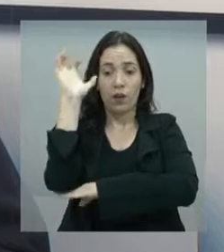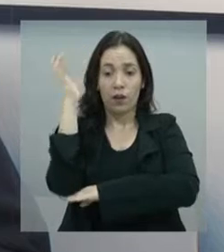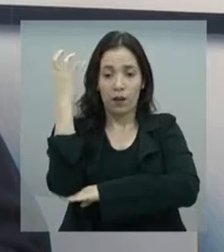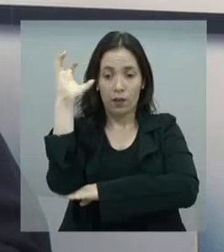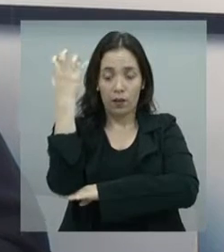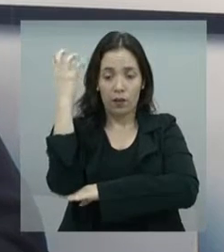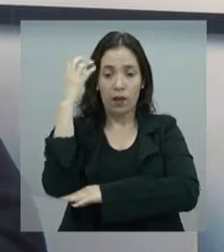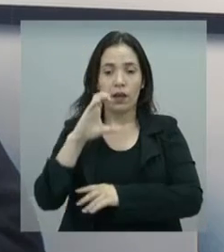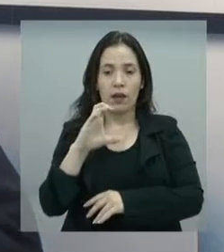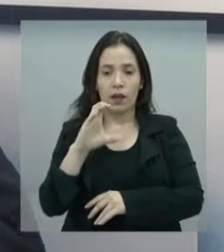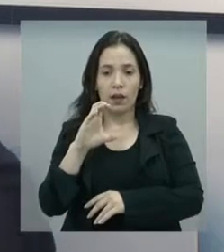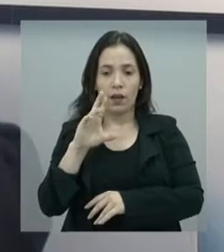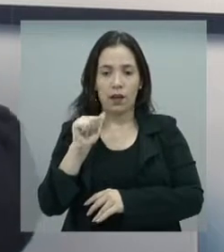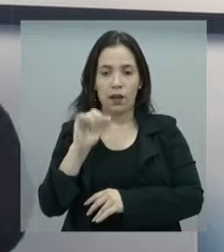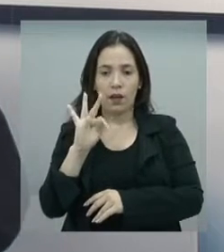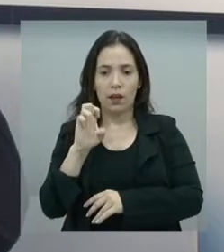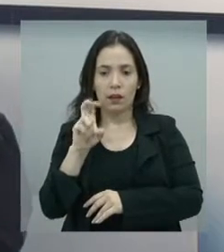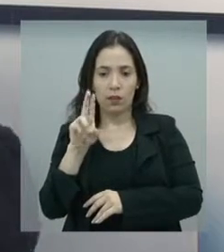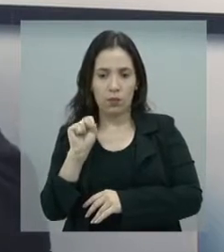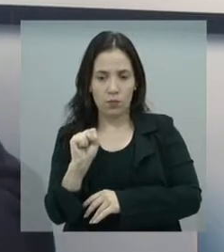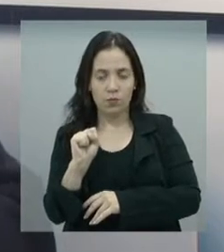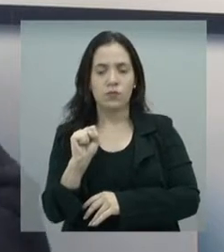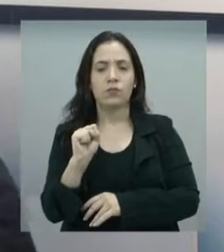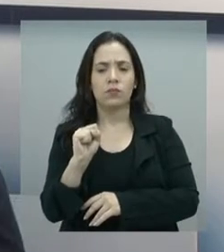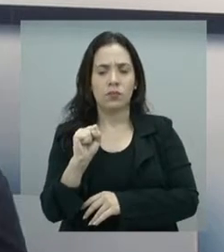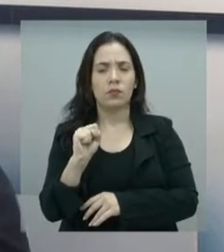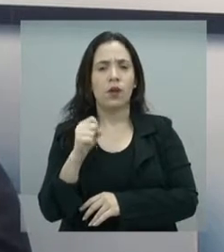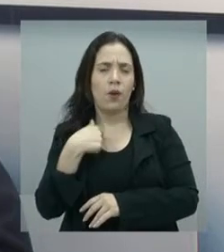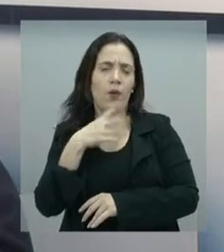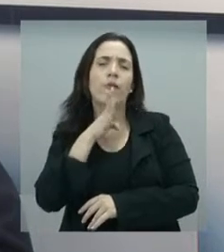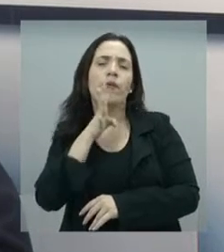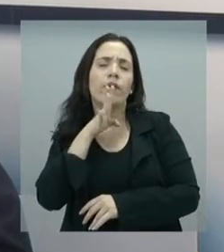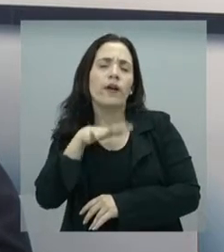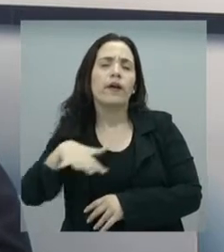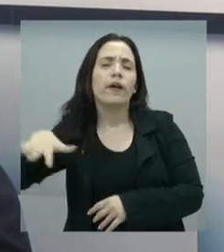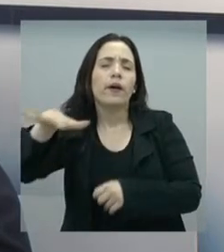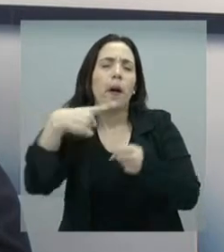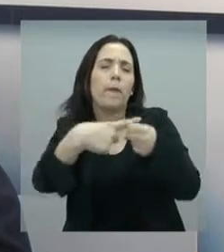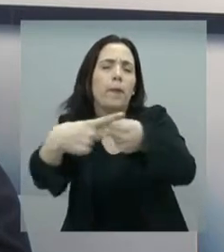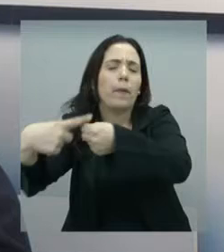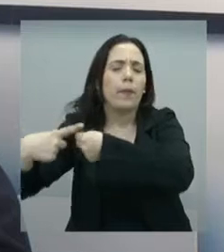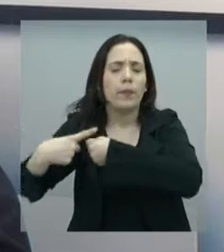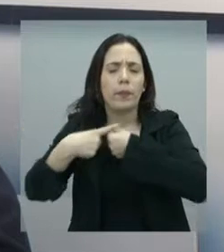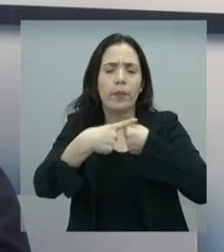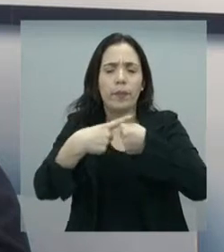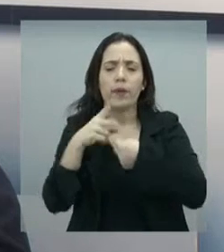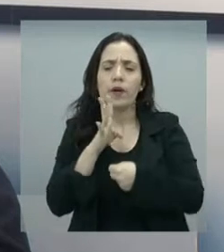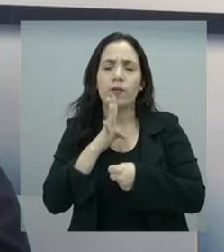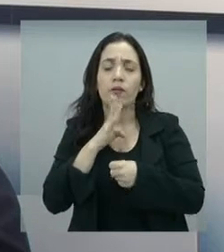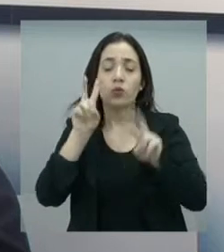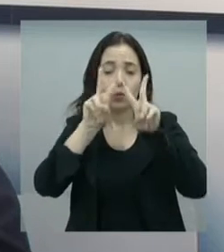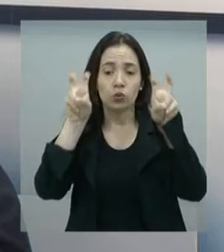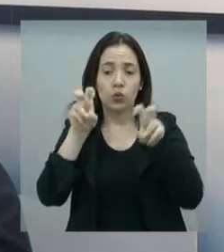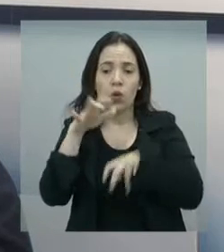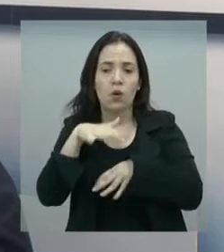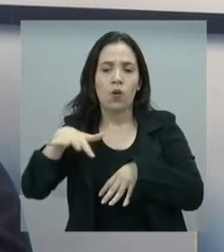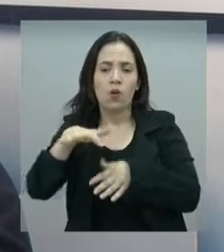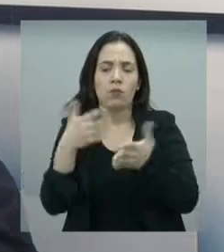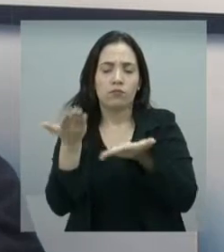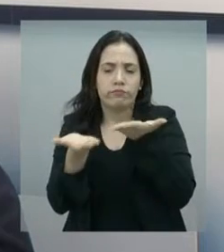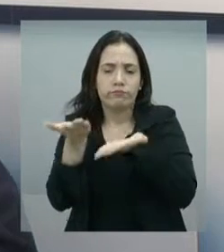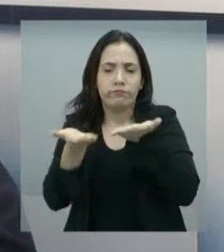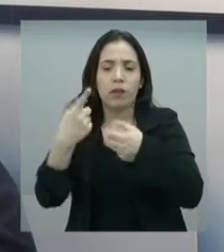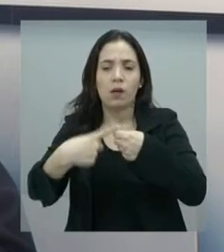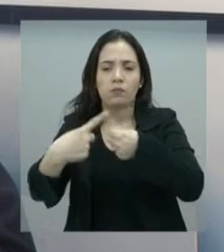tudo a ver com a região que eu conheço muito bem, em relação a esse atendimento